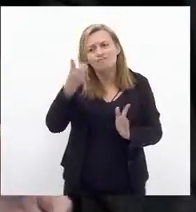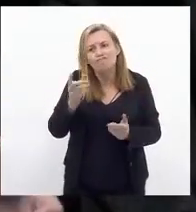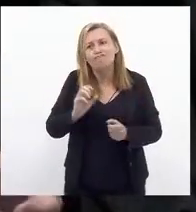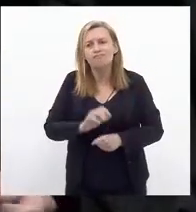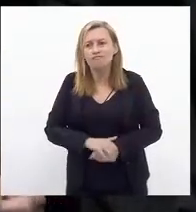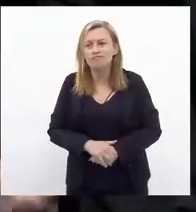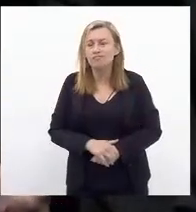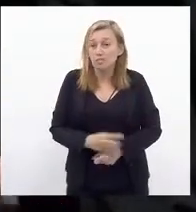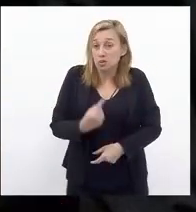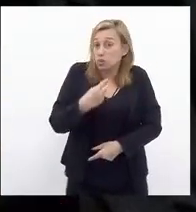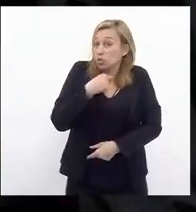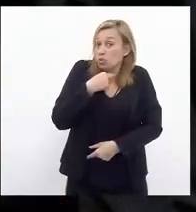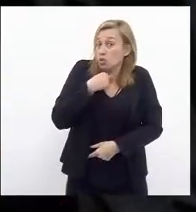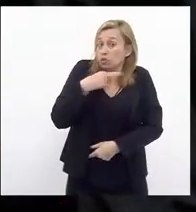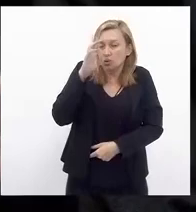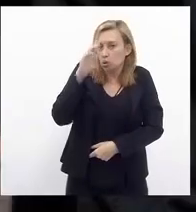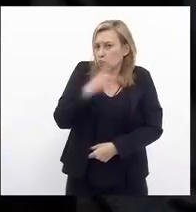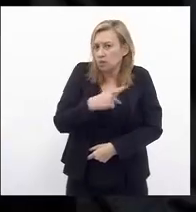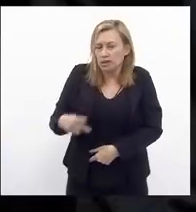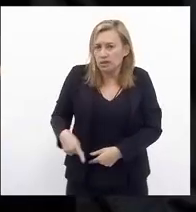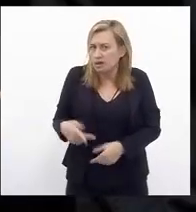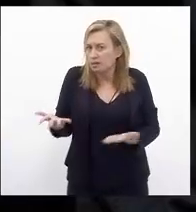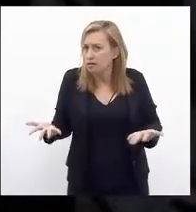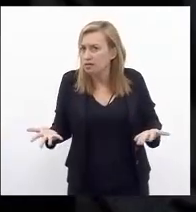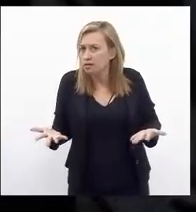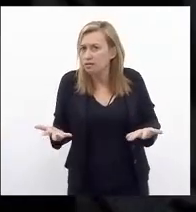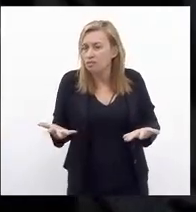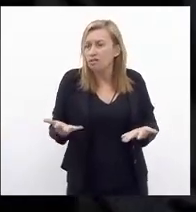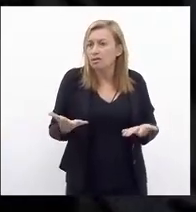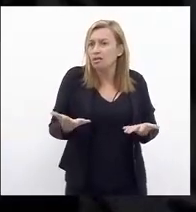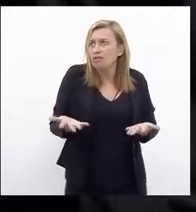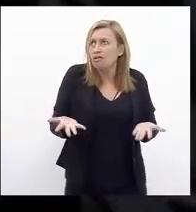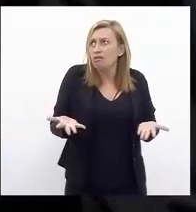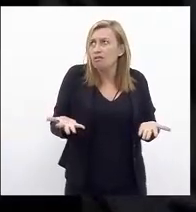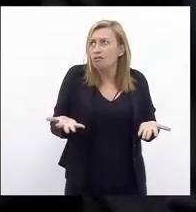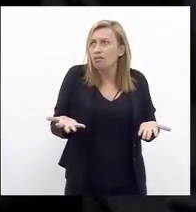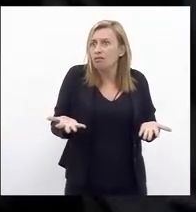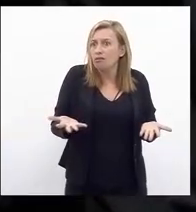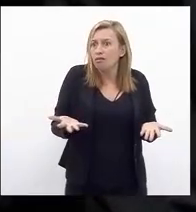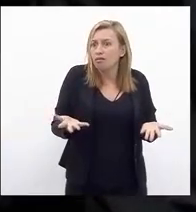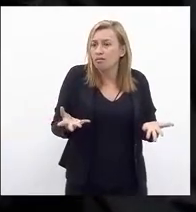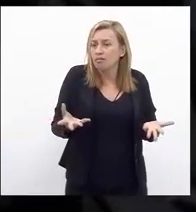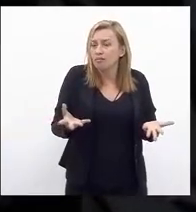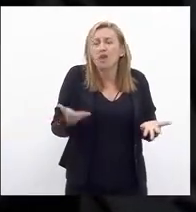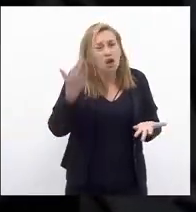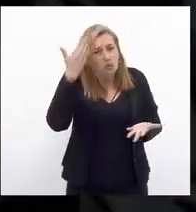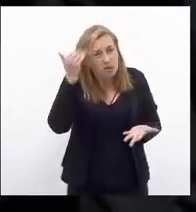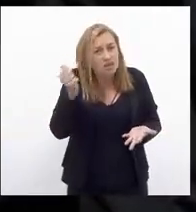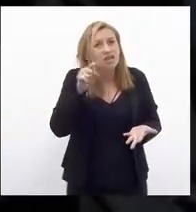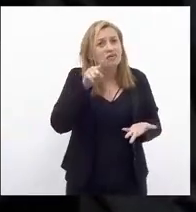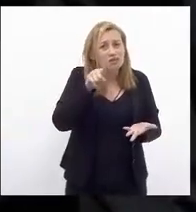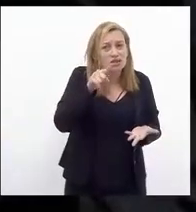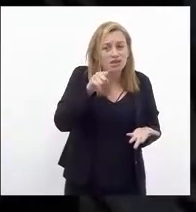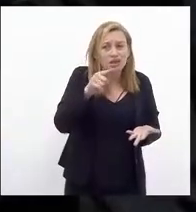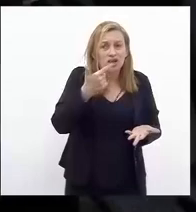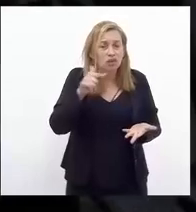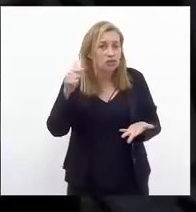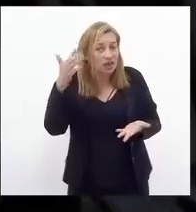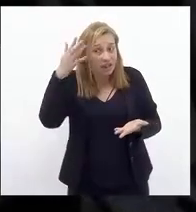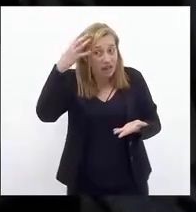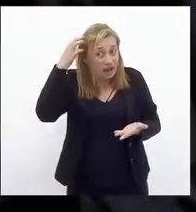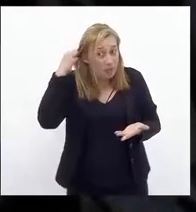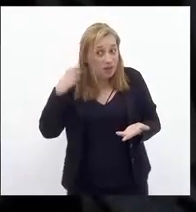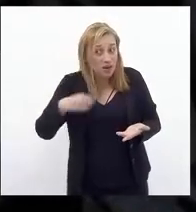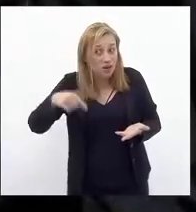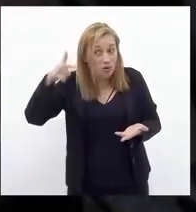mas não podemos presidente de forma alguma nós eu sei que você não tem os cabelos